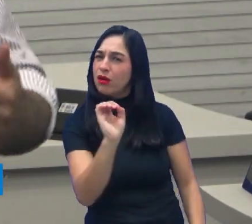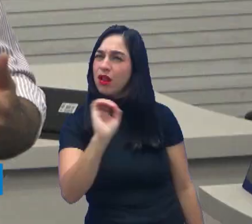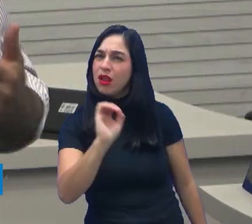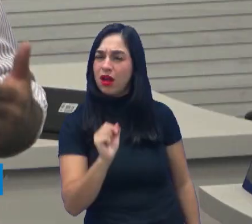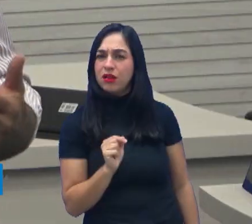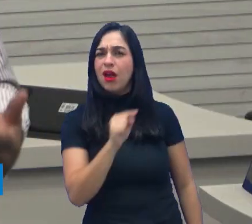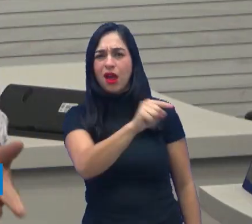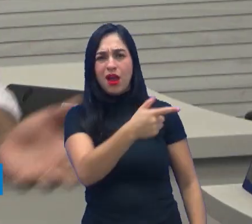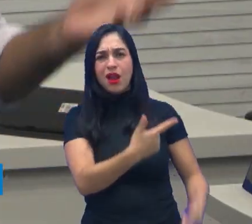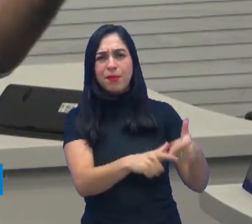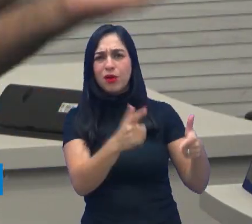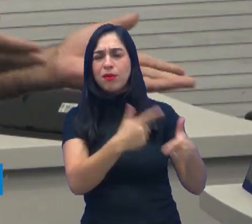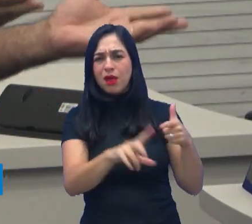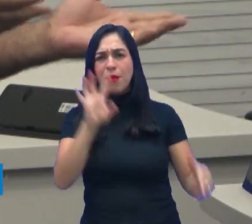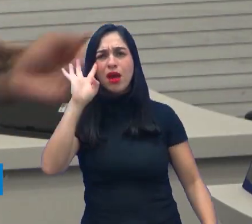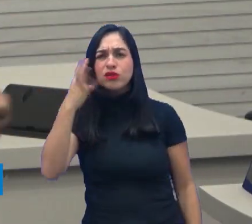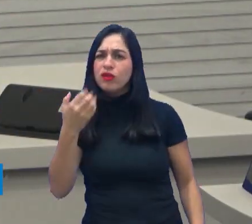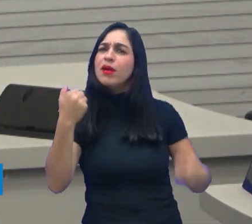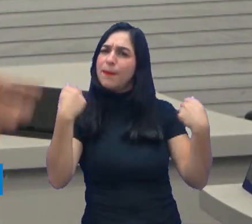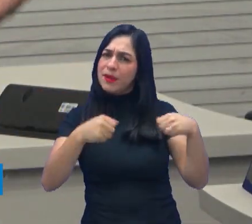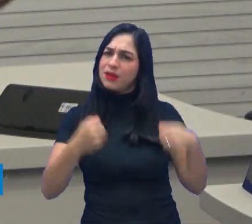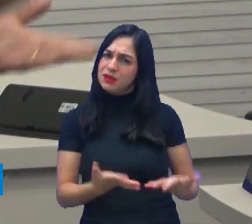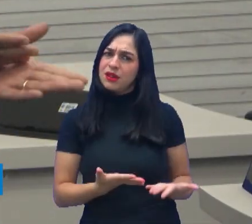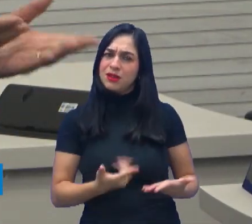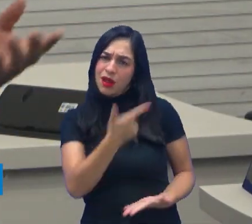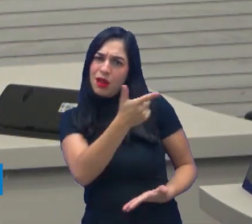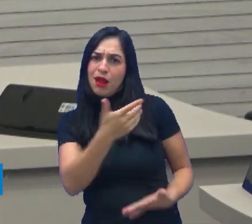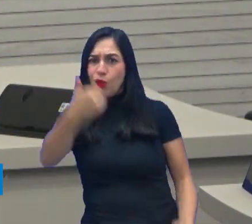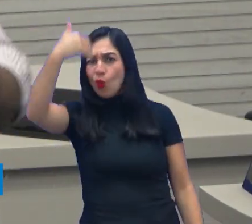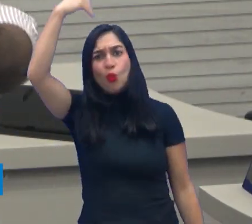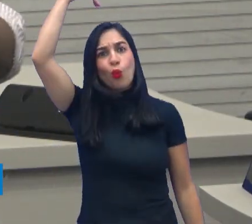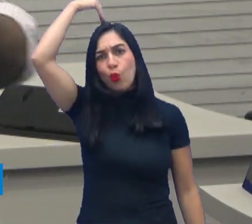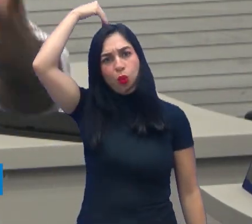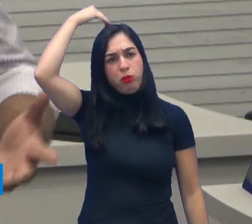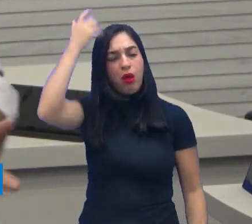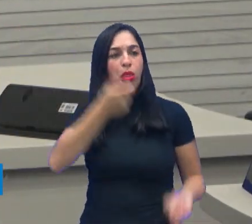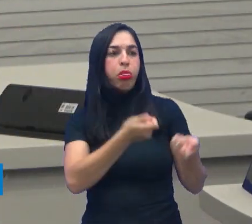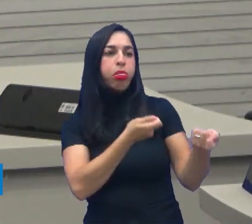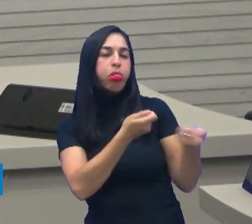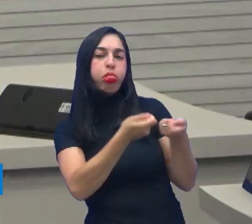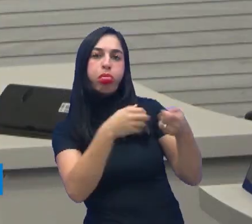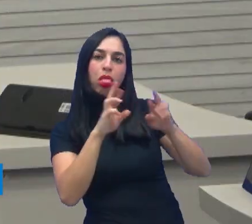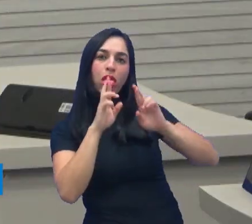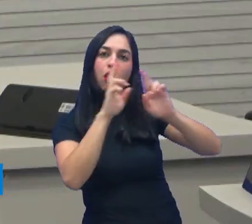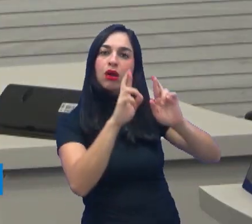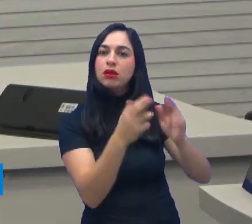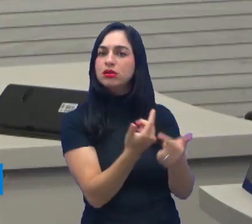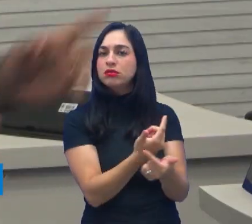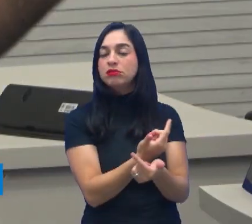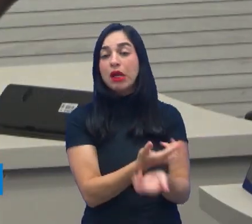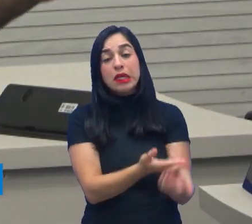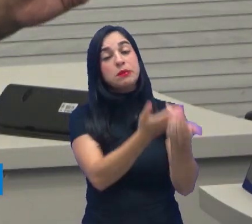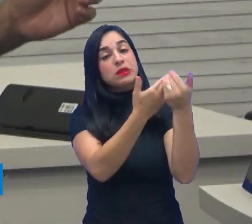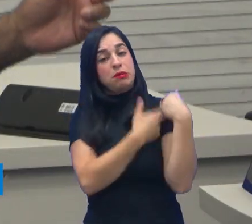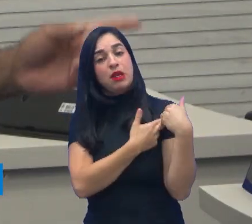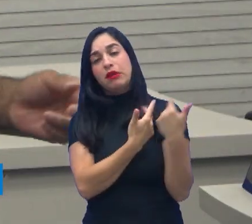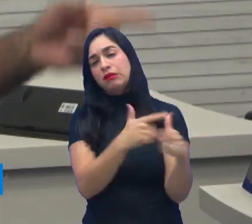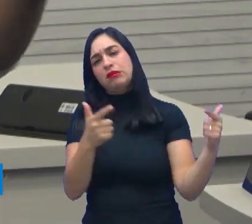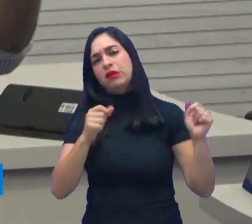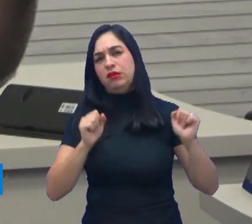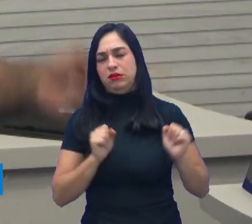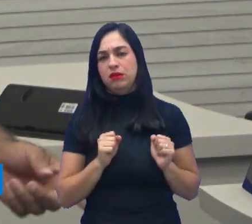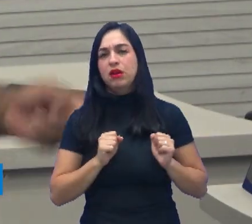esse problema social que foi criado por uma falta de responsabilidade deles. E eu disse àquela